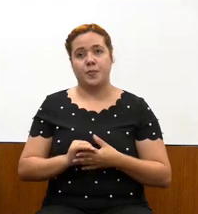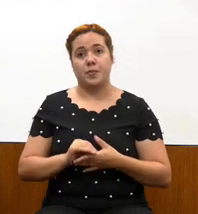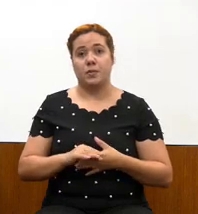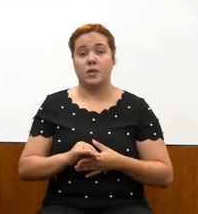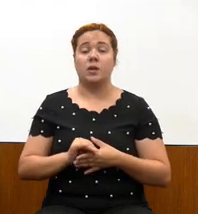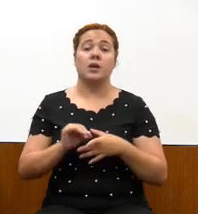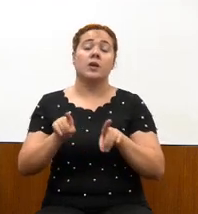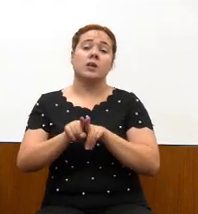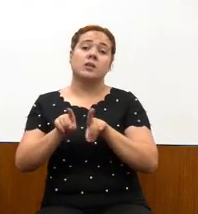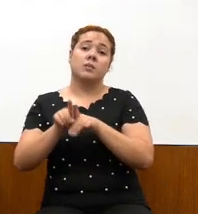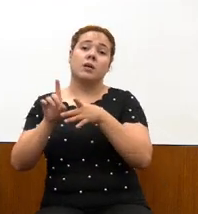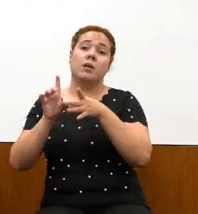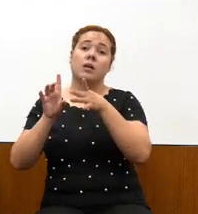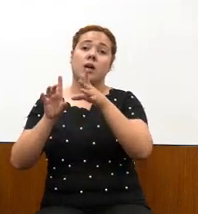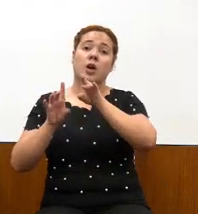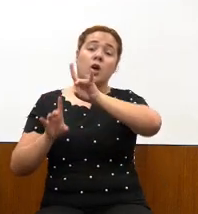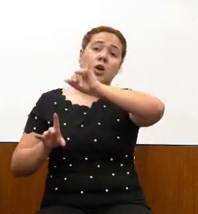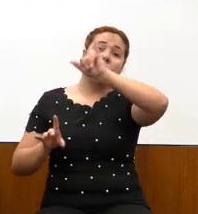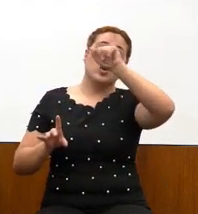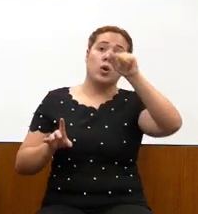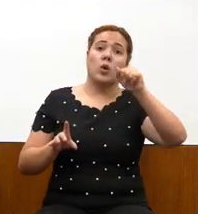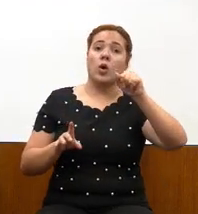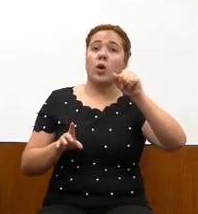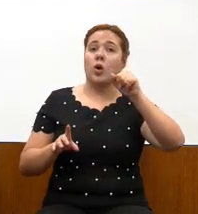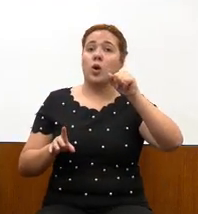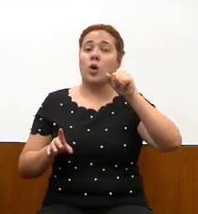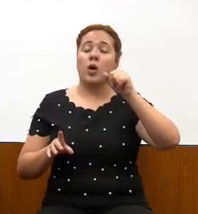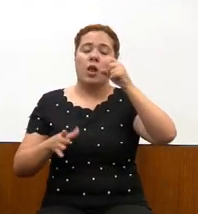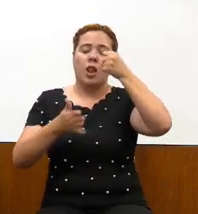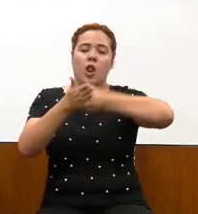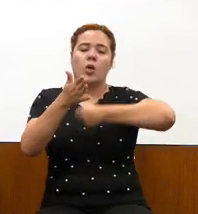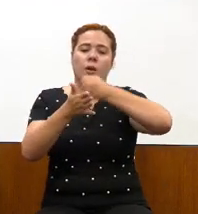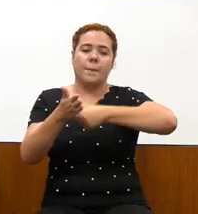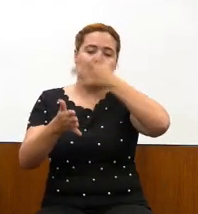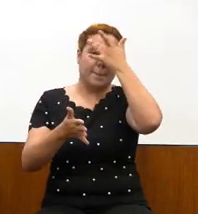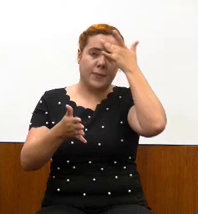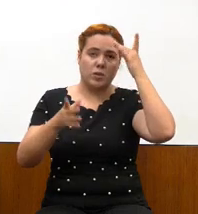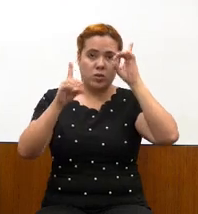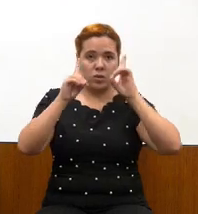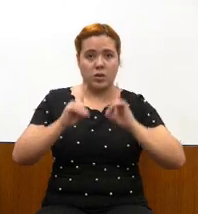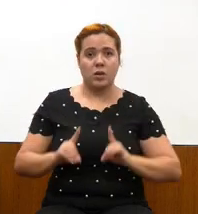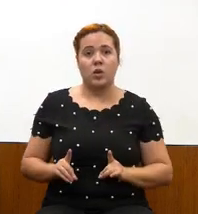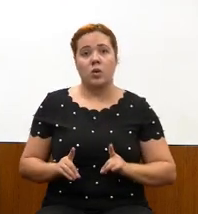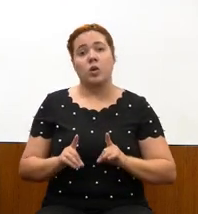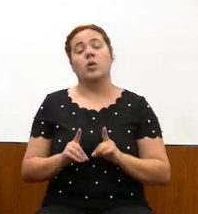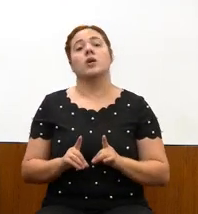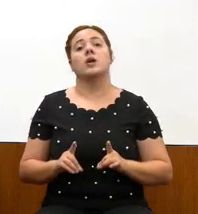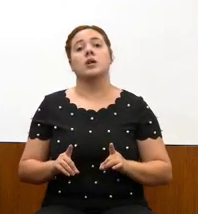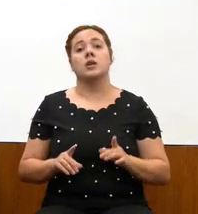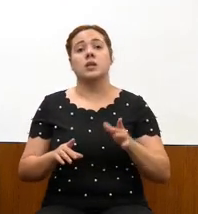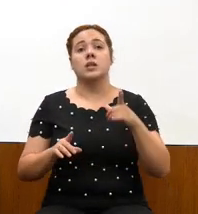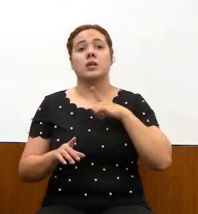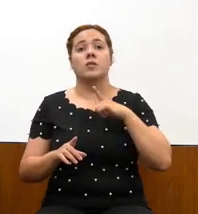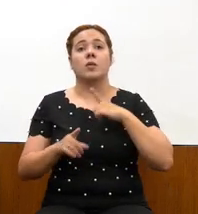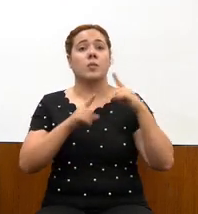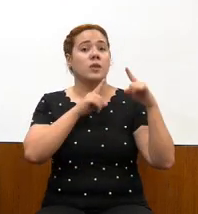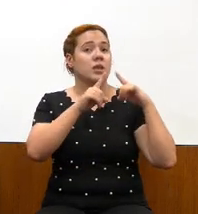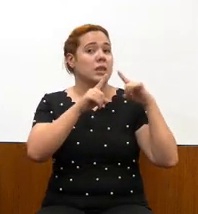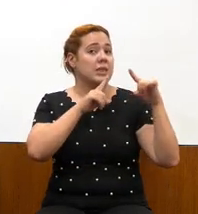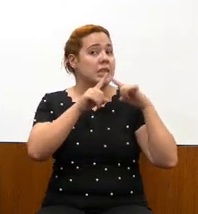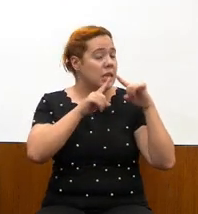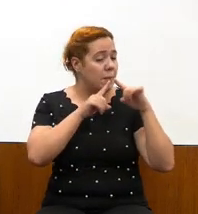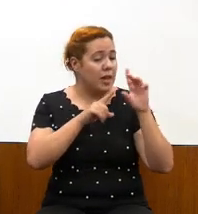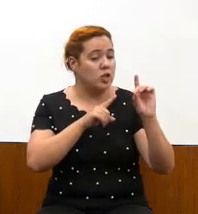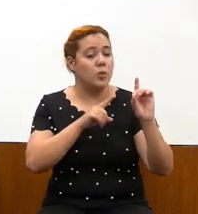contexto de celebração do Dia Nacional da Luta da Pessoa com Deficiência, dedicamos uma sessão de debate à